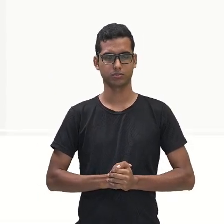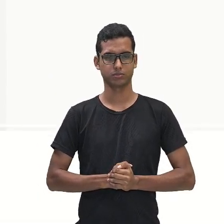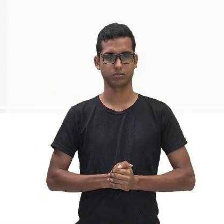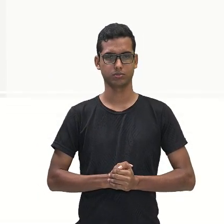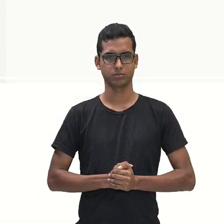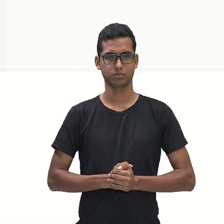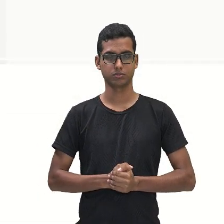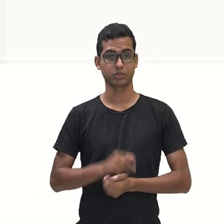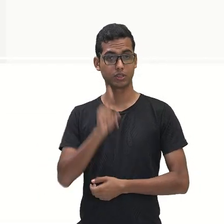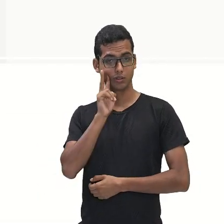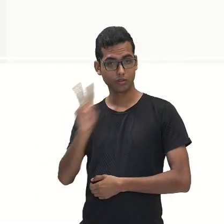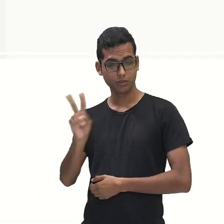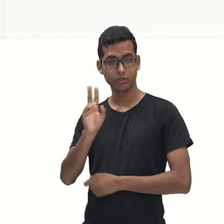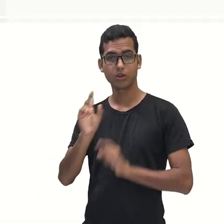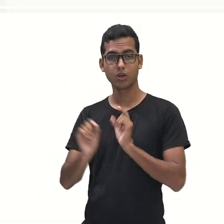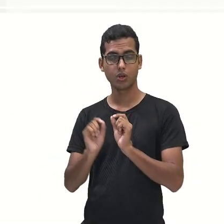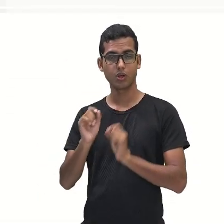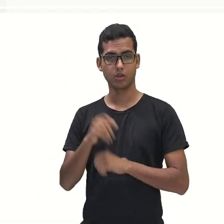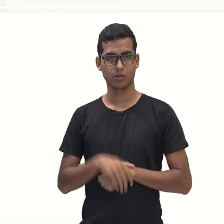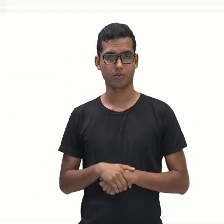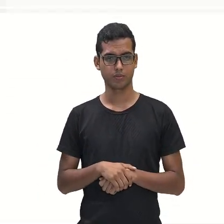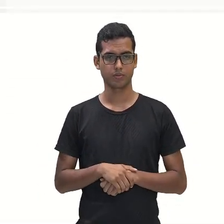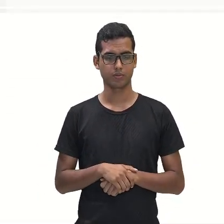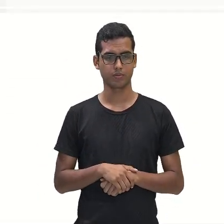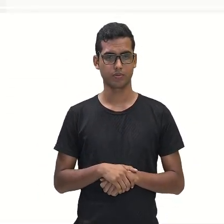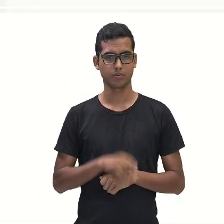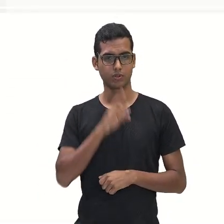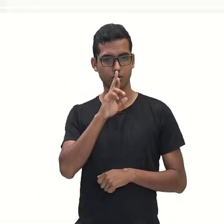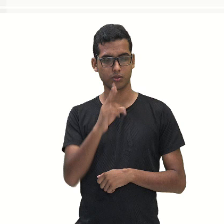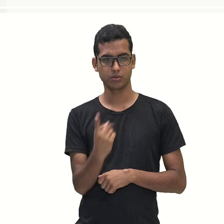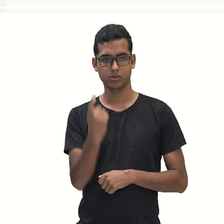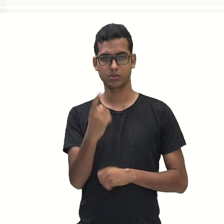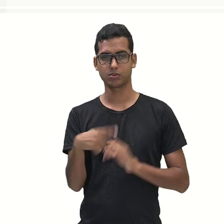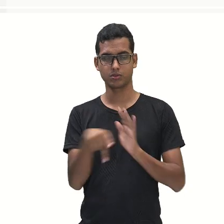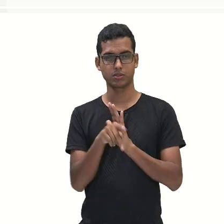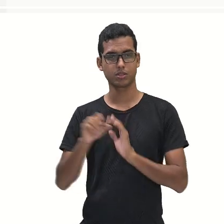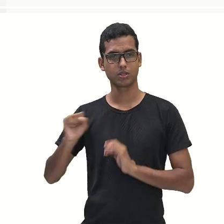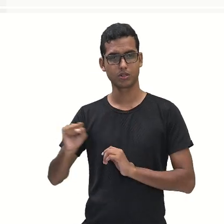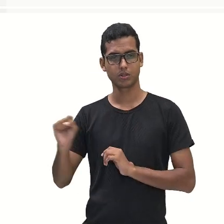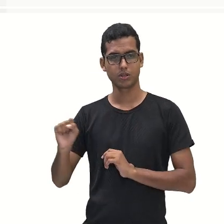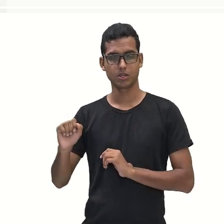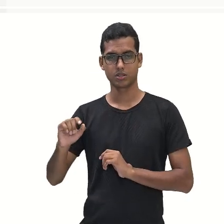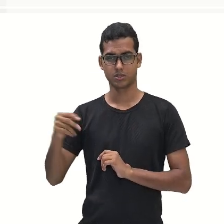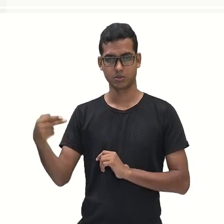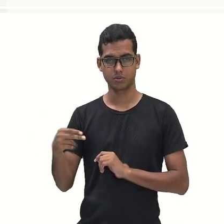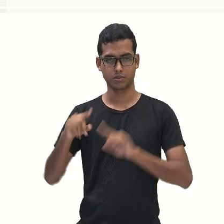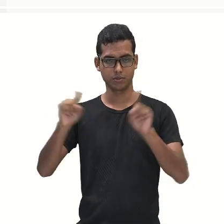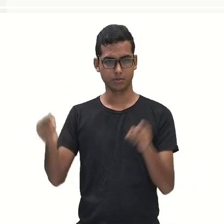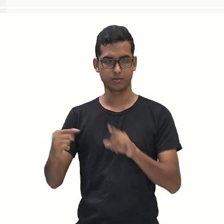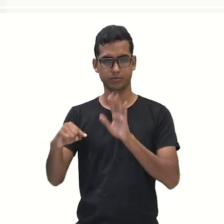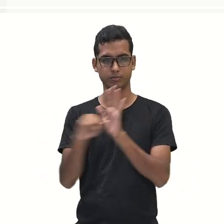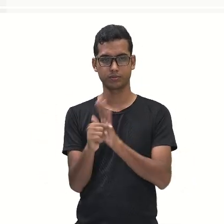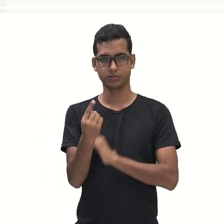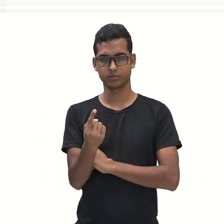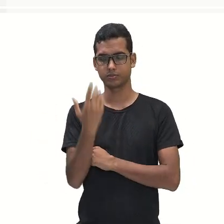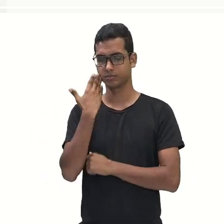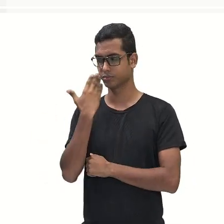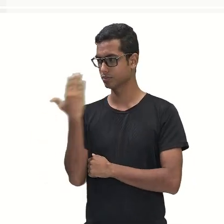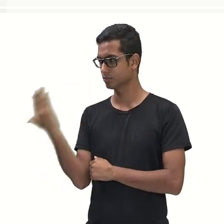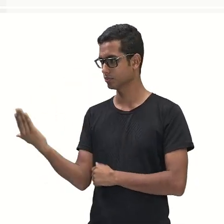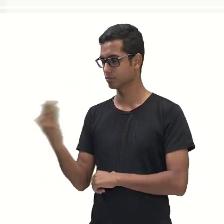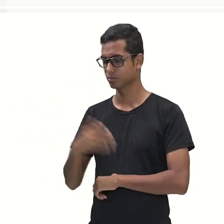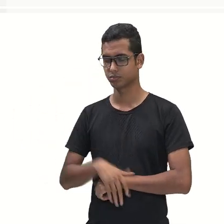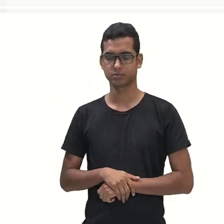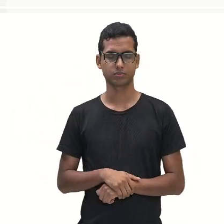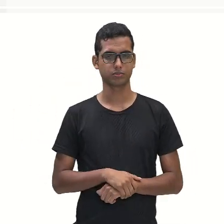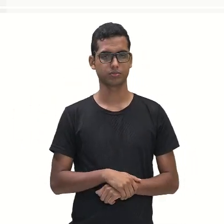função aí de grau 3 vai ser uma única solução, né? X igual a menos 1, que decorre justamente